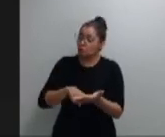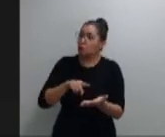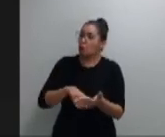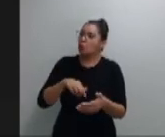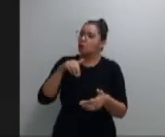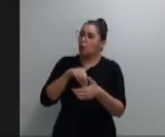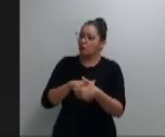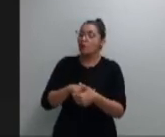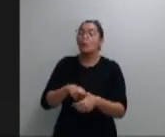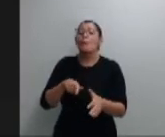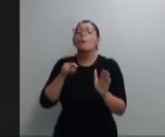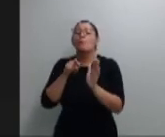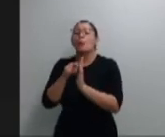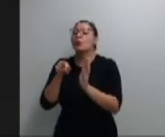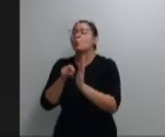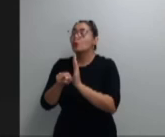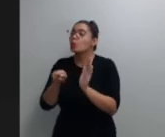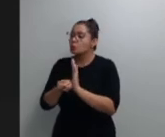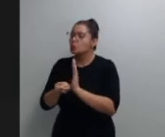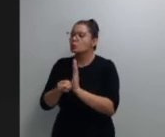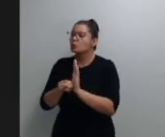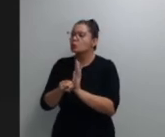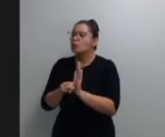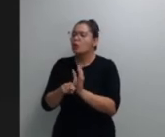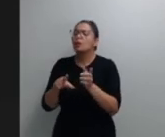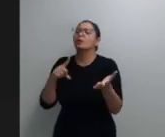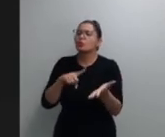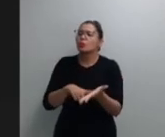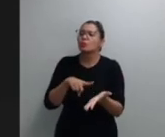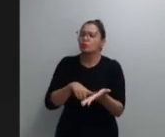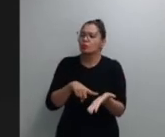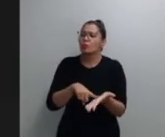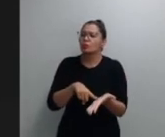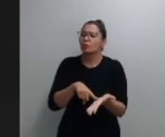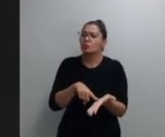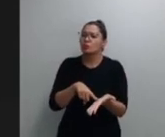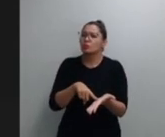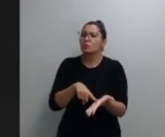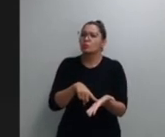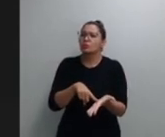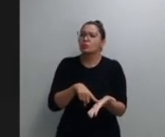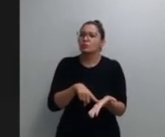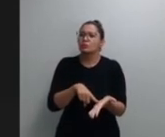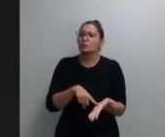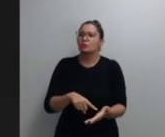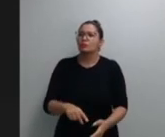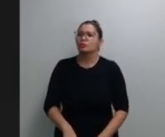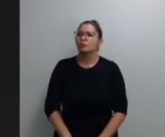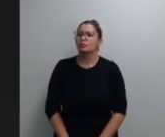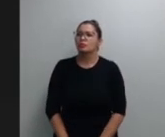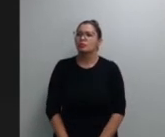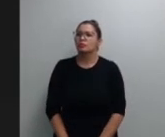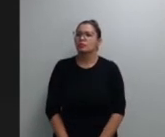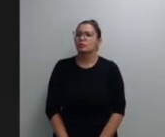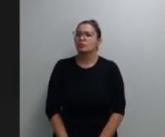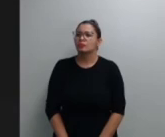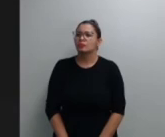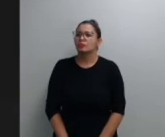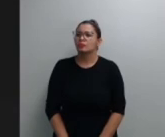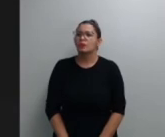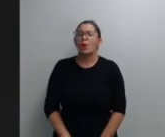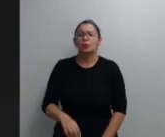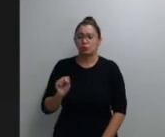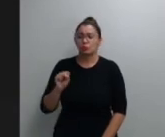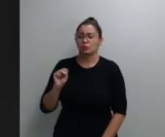estão também acompanhando a ministra Regina porque nesse caso é só proclamar é uma questão bem simples